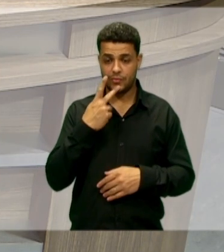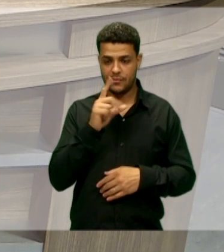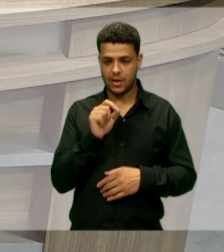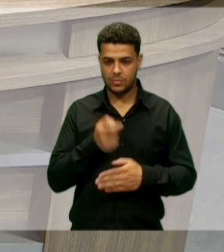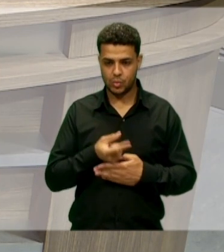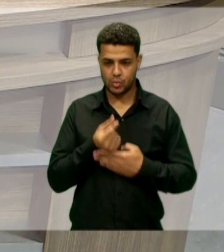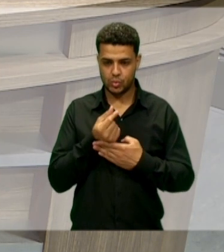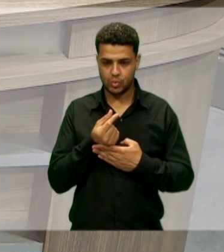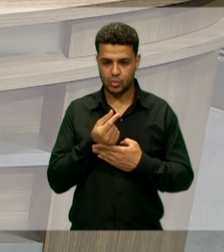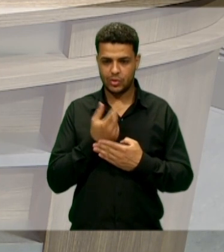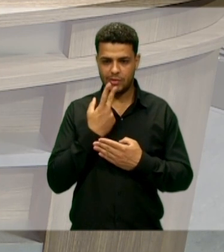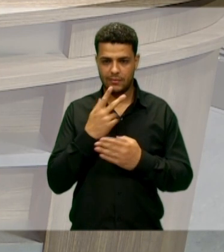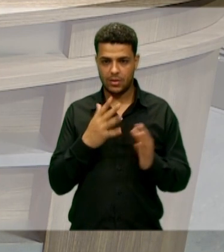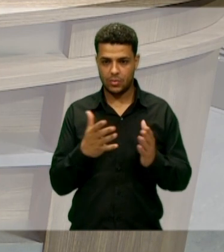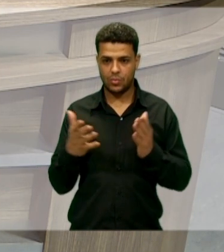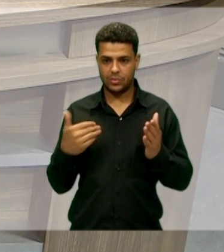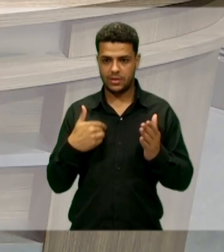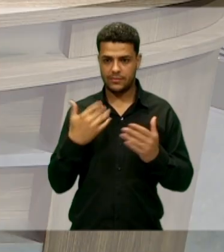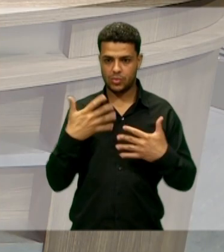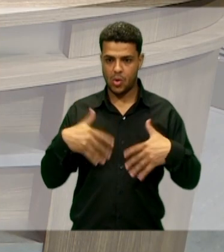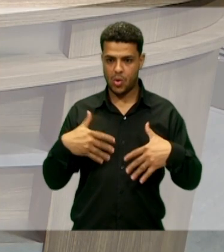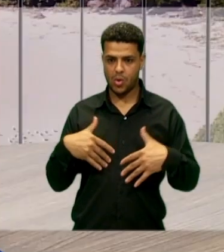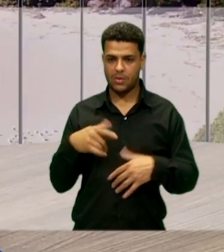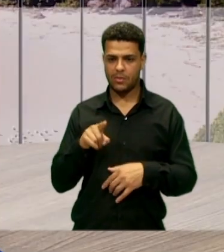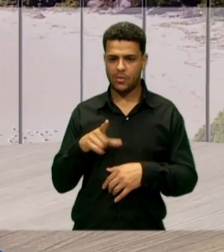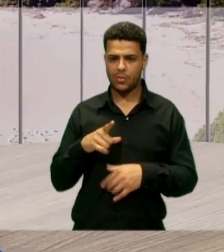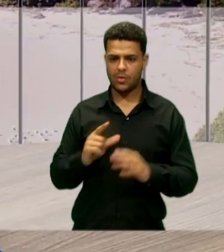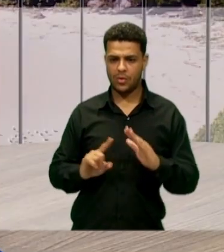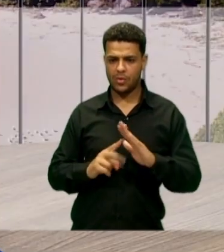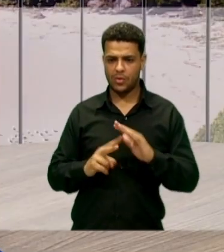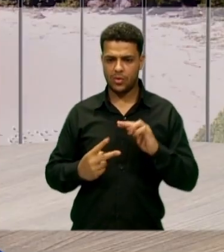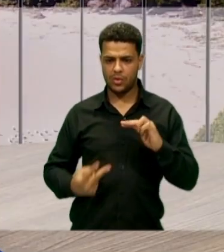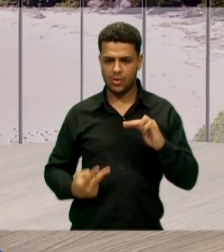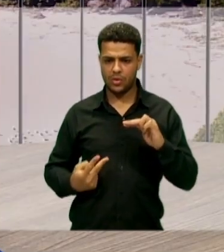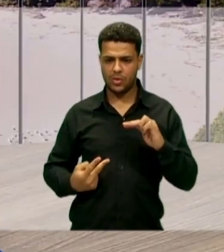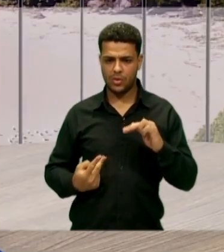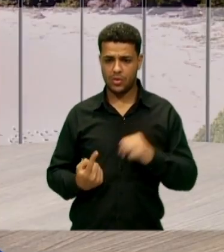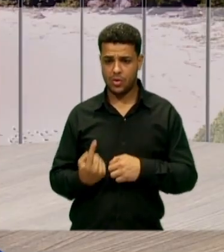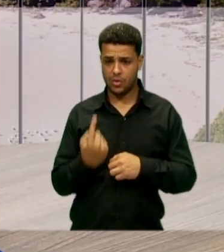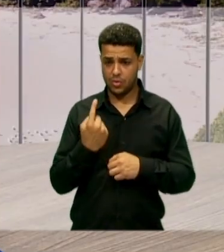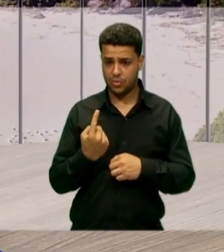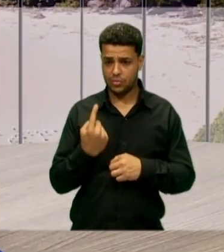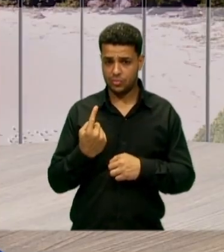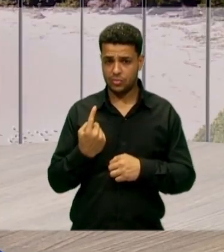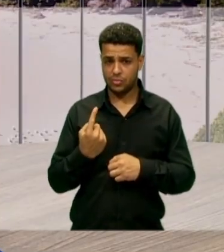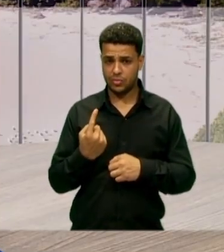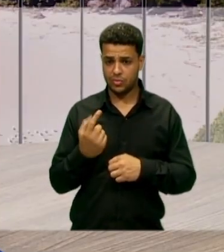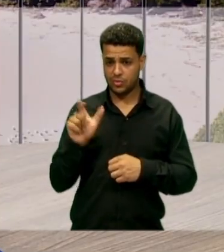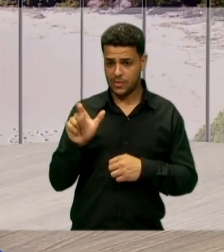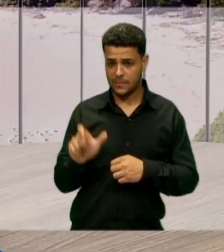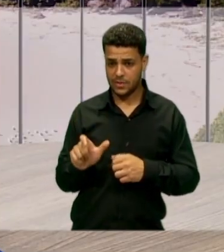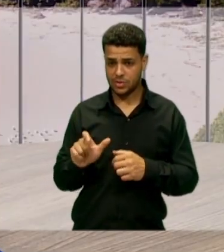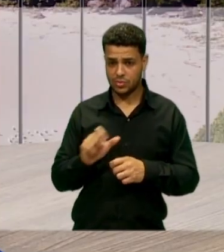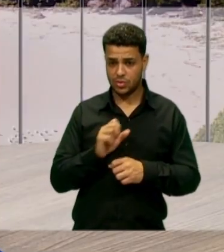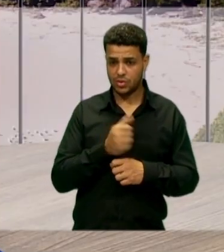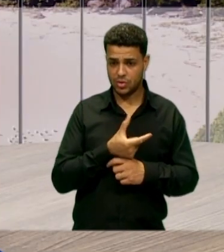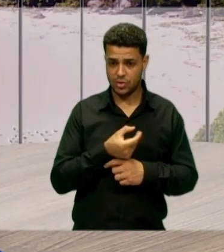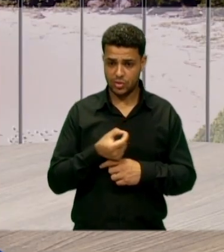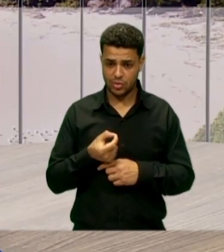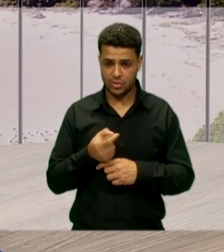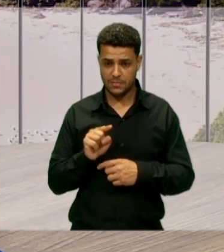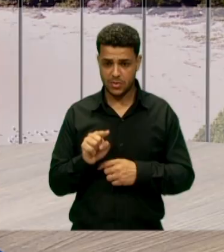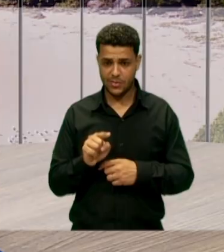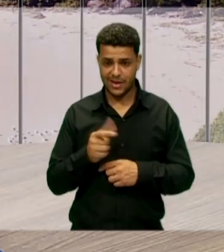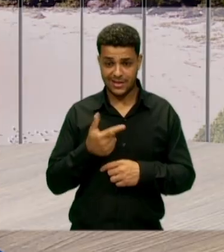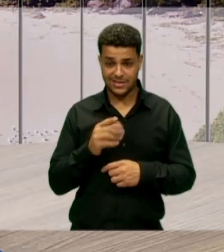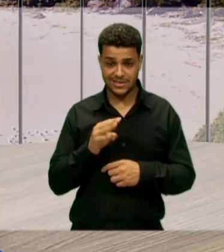custos, né? Eu falo para todo mundo, as pessoas se chocam, o custo para você sequenciar um único genoma de um único paciente nos anos 2000